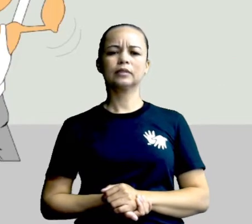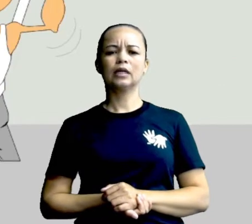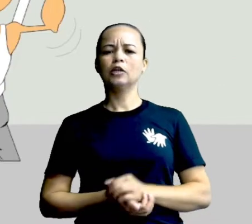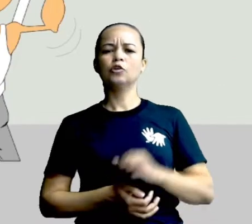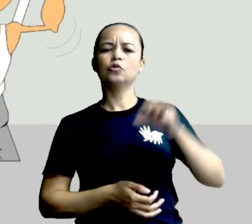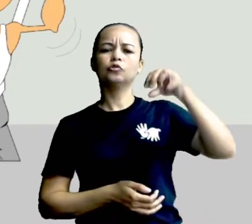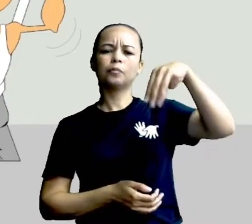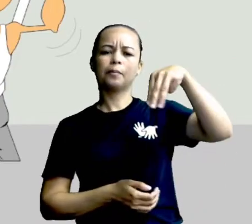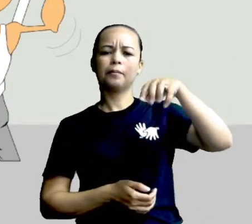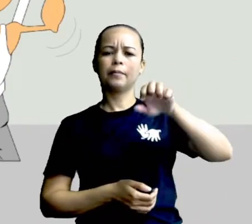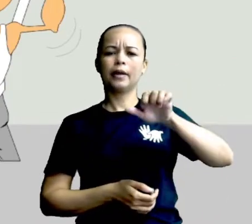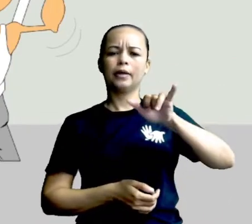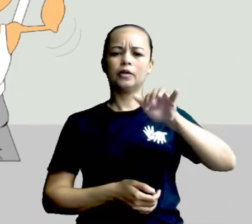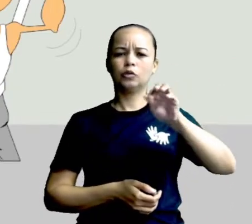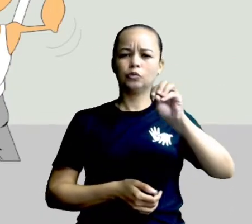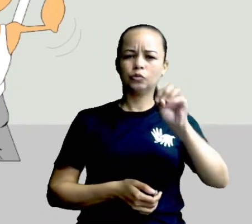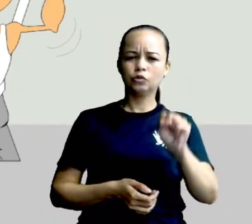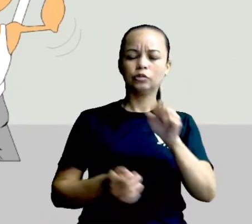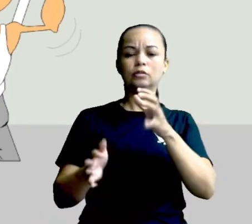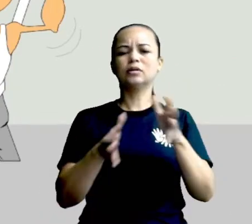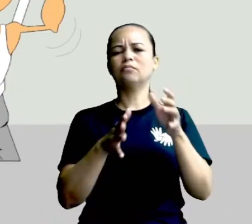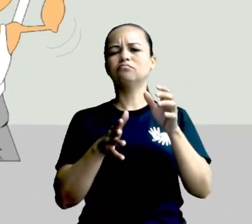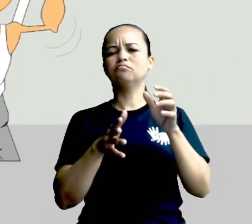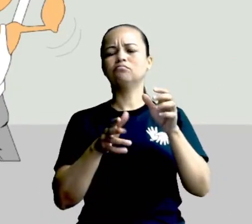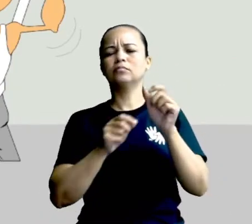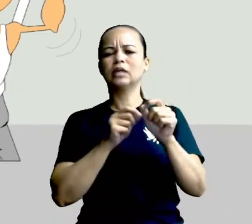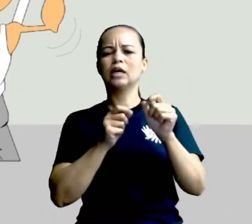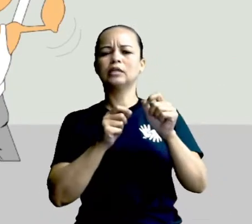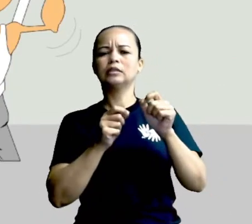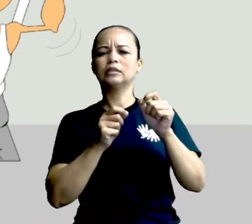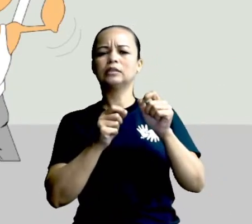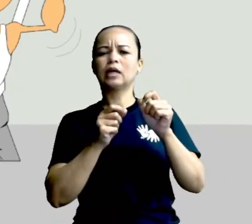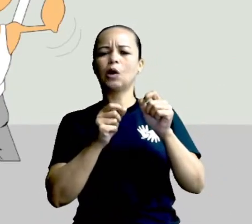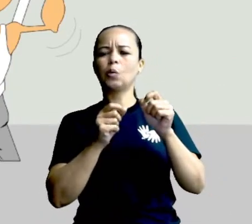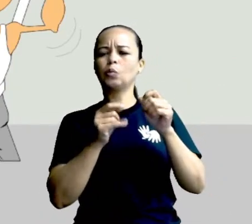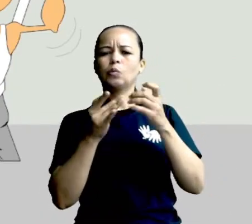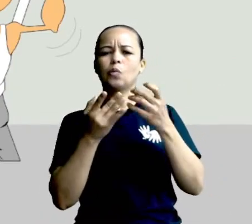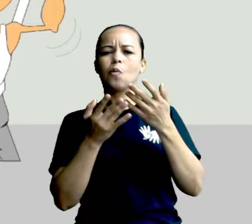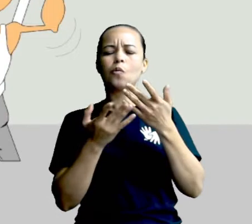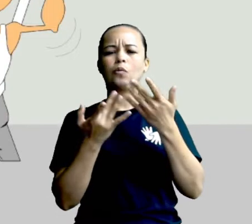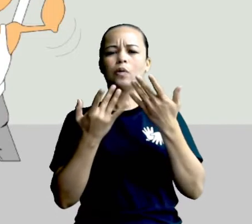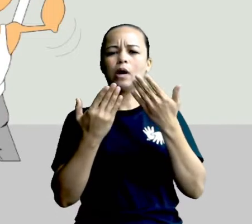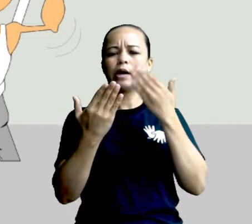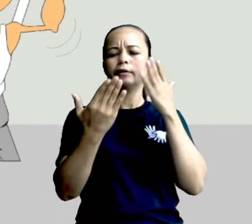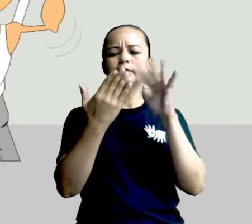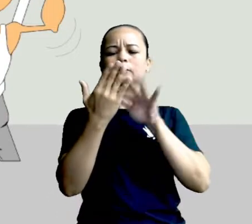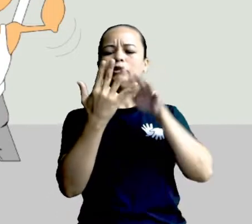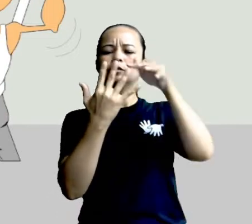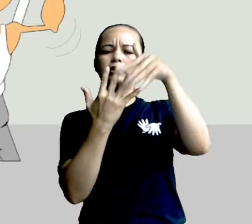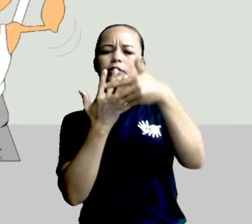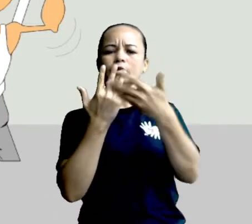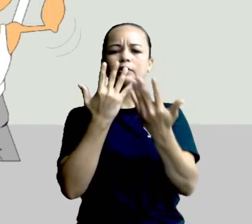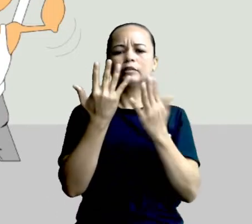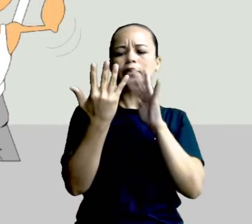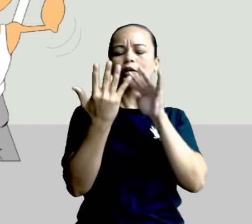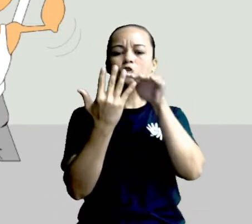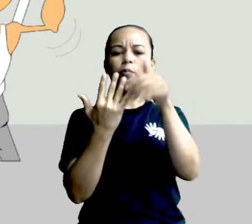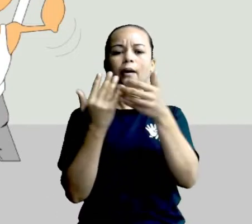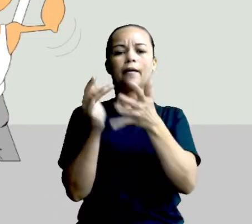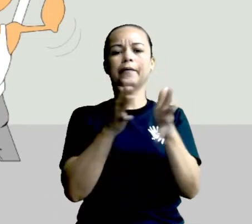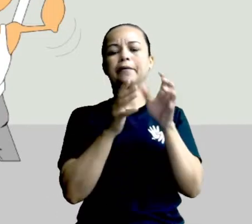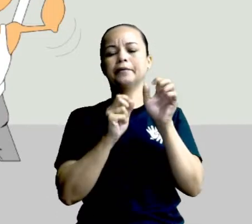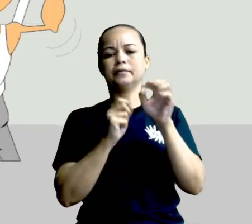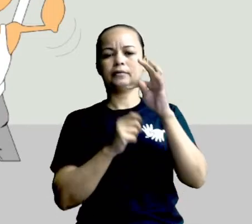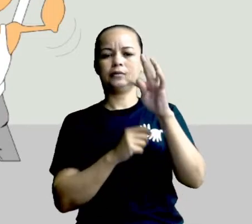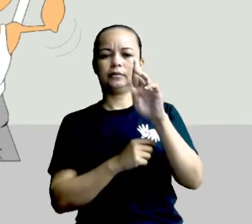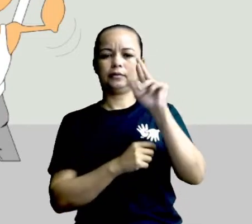E os meios? Gente, os meios são transparentes. Mas o que é um meio transparente? Ó,